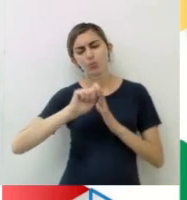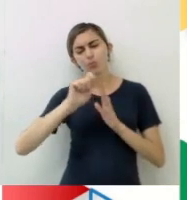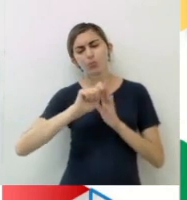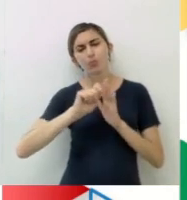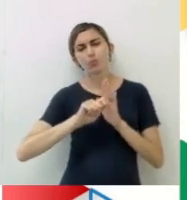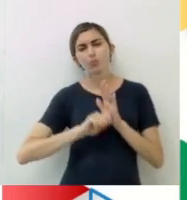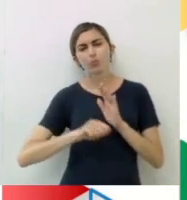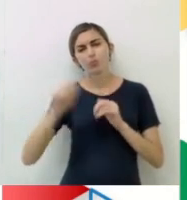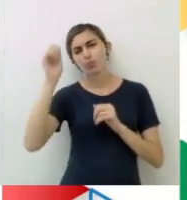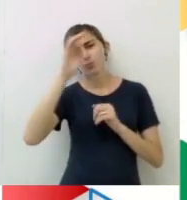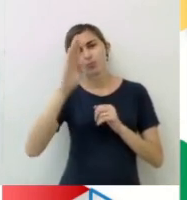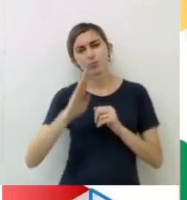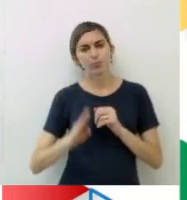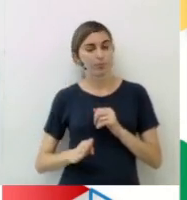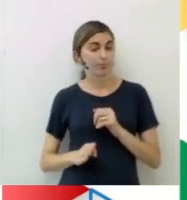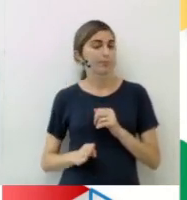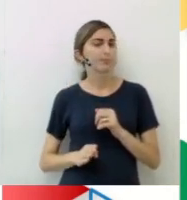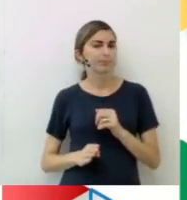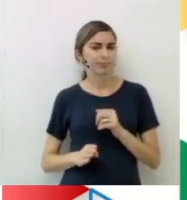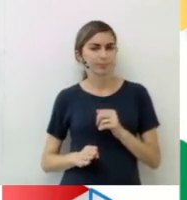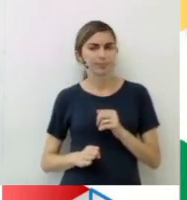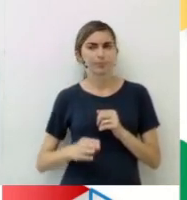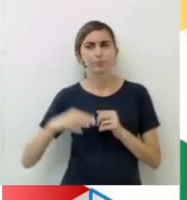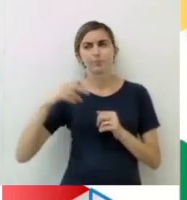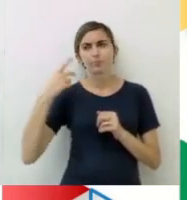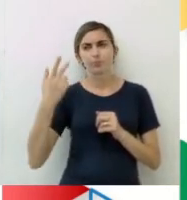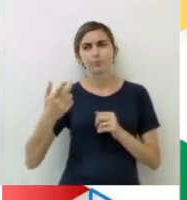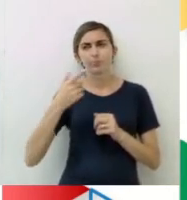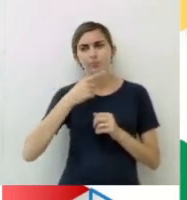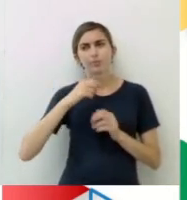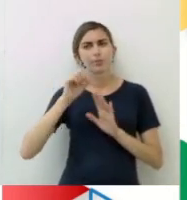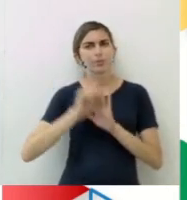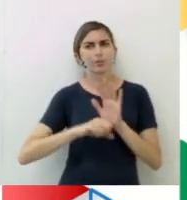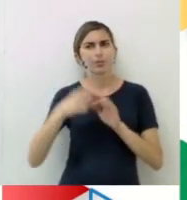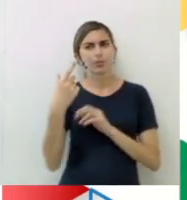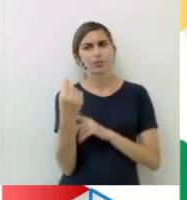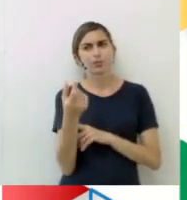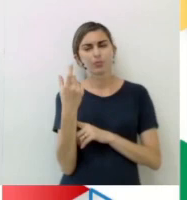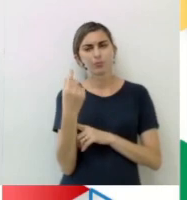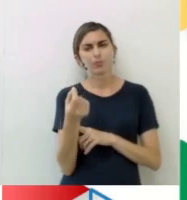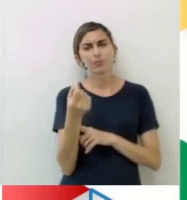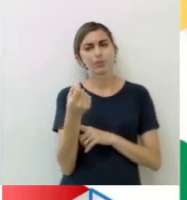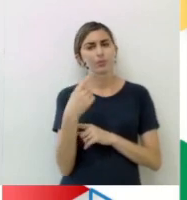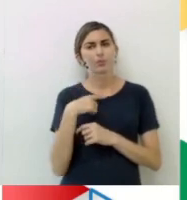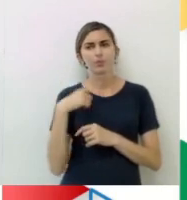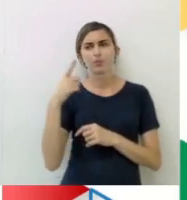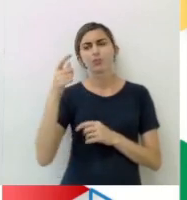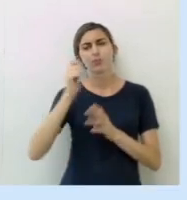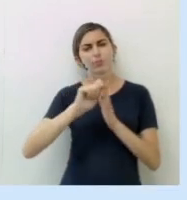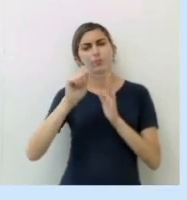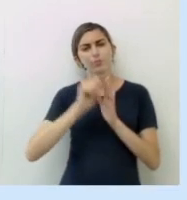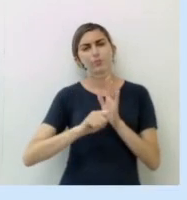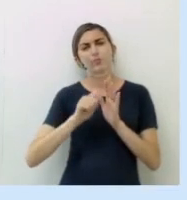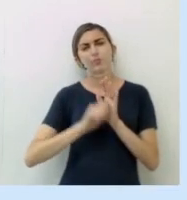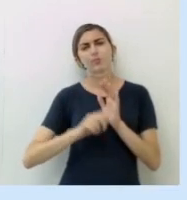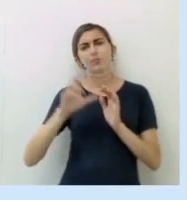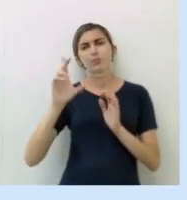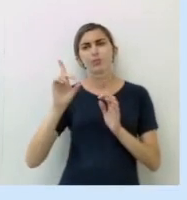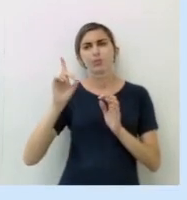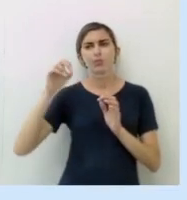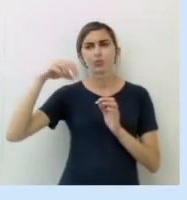escritor brasileiro do Machado de Assis. Do século XX ele foi tido. Então Machado de Assis escreveu uma obra que é